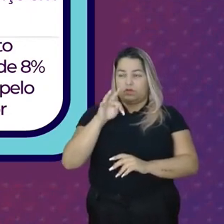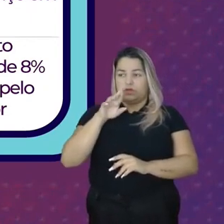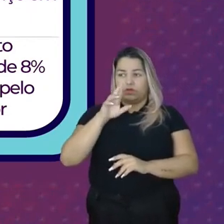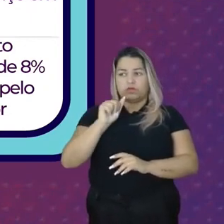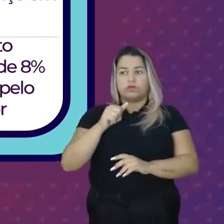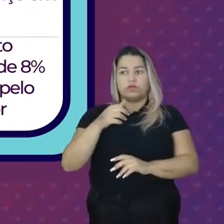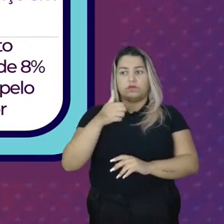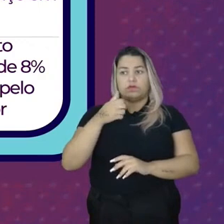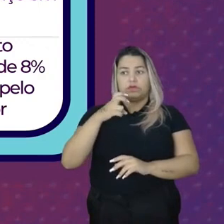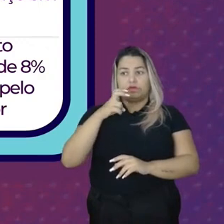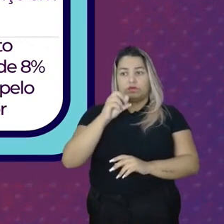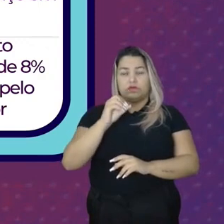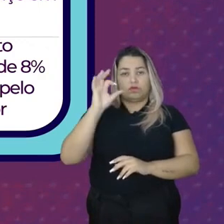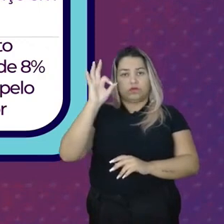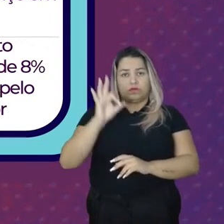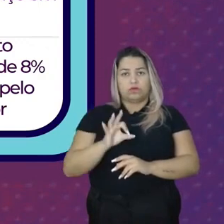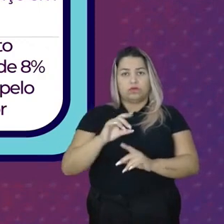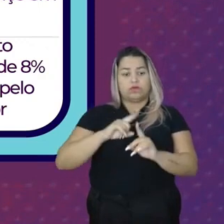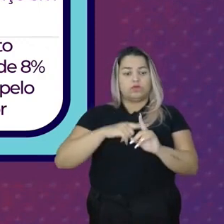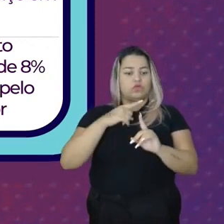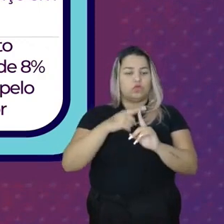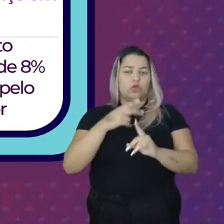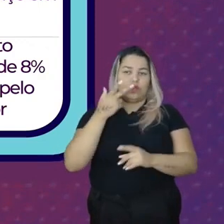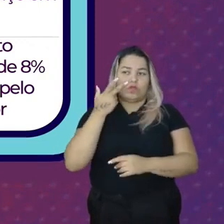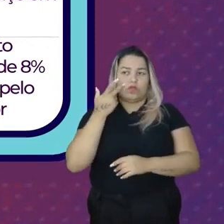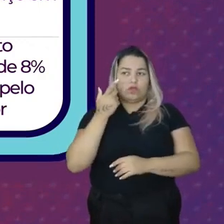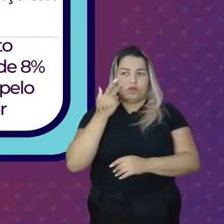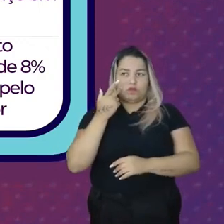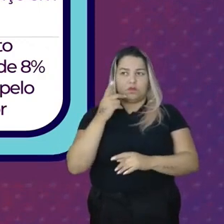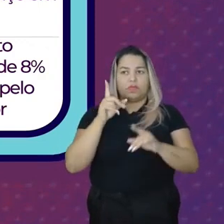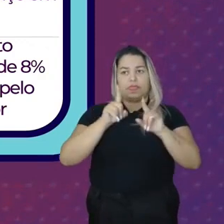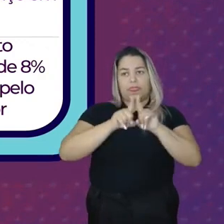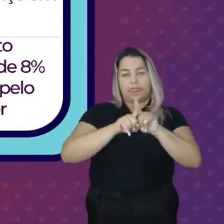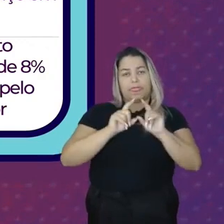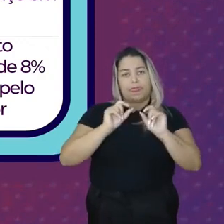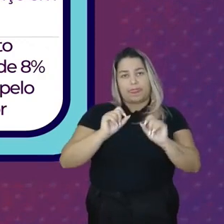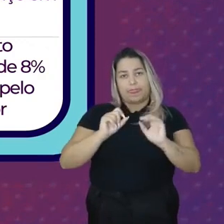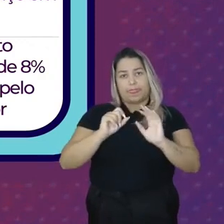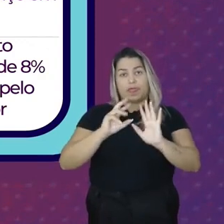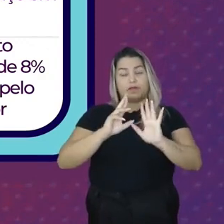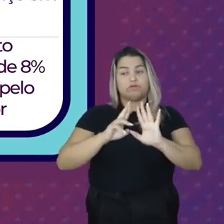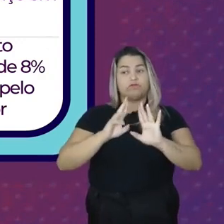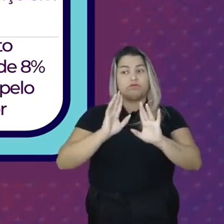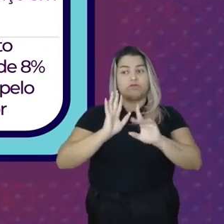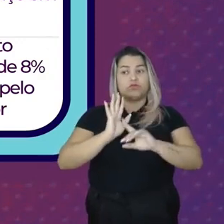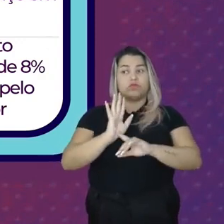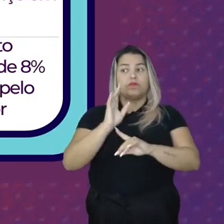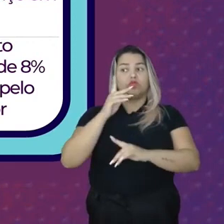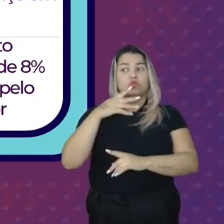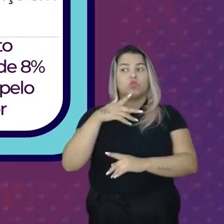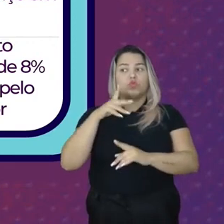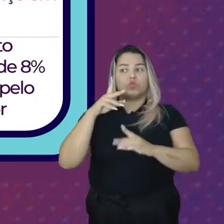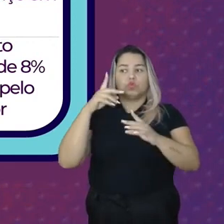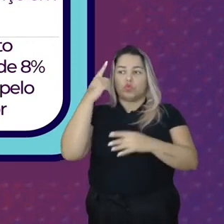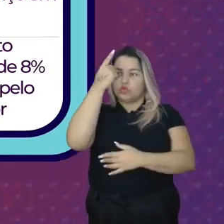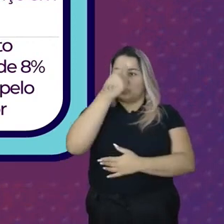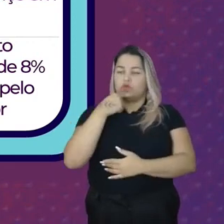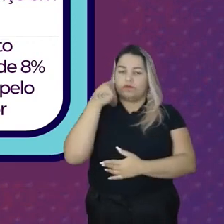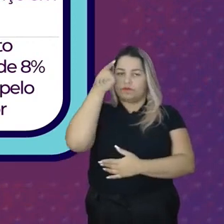a mais que o valor da hora normal, estabeleceu um regime de compensação de horas,